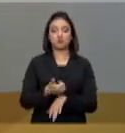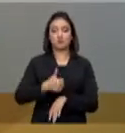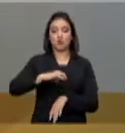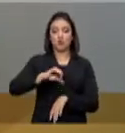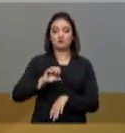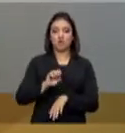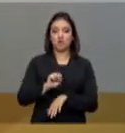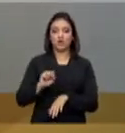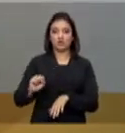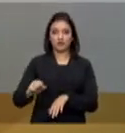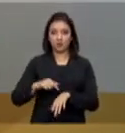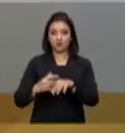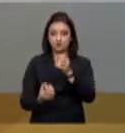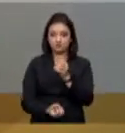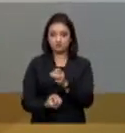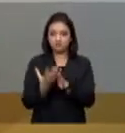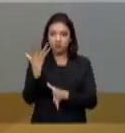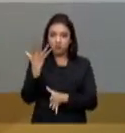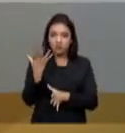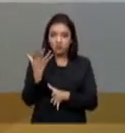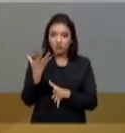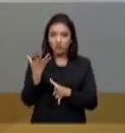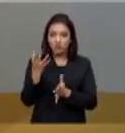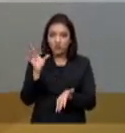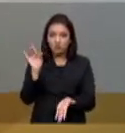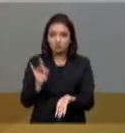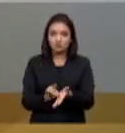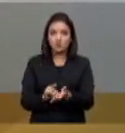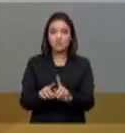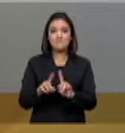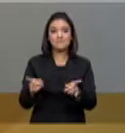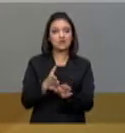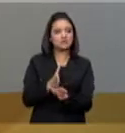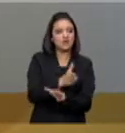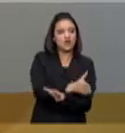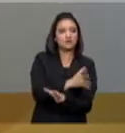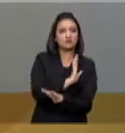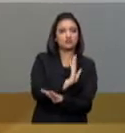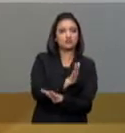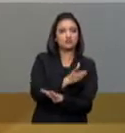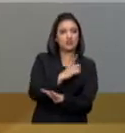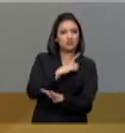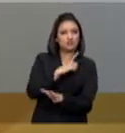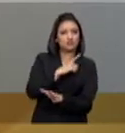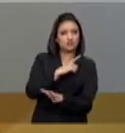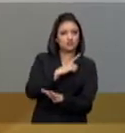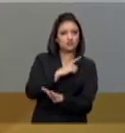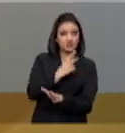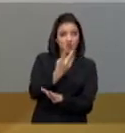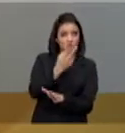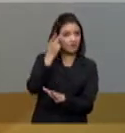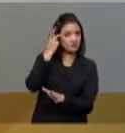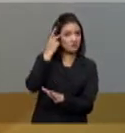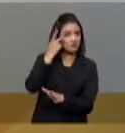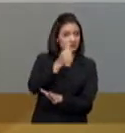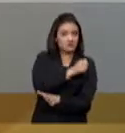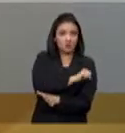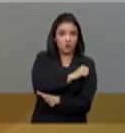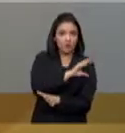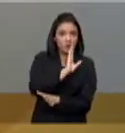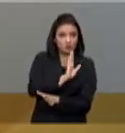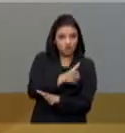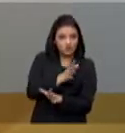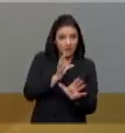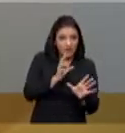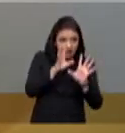Constituição, a constatação de que havia um Tribunal de Contas Municipal no Rio de Janeiro e São Paulo, nestes 2 municípios se